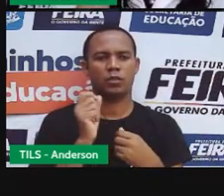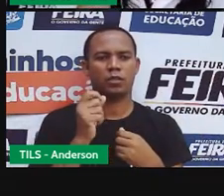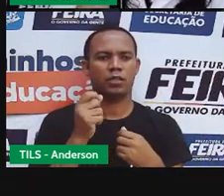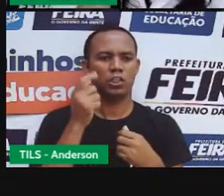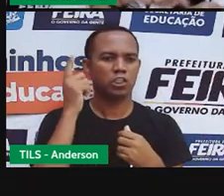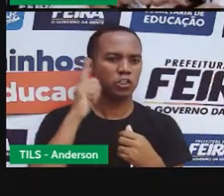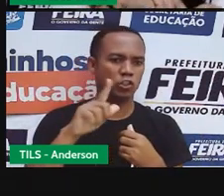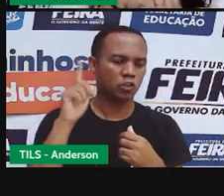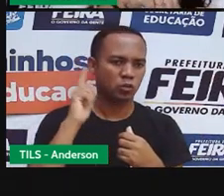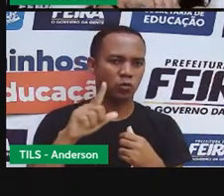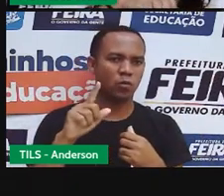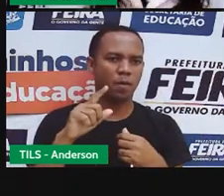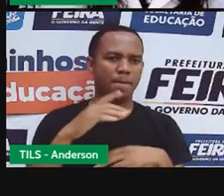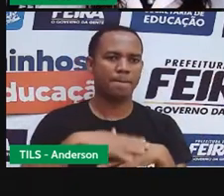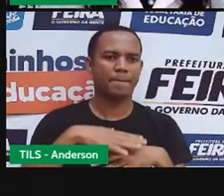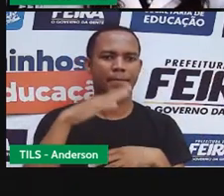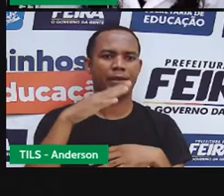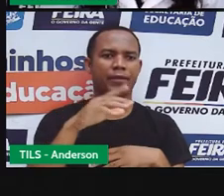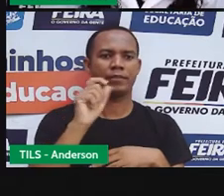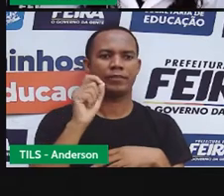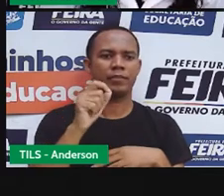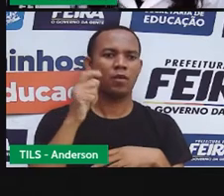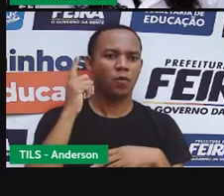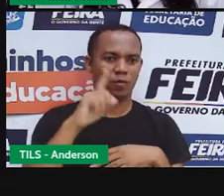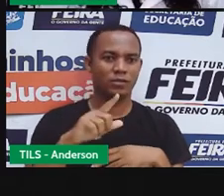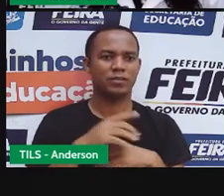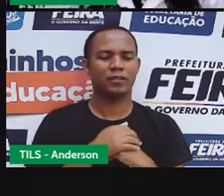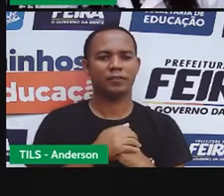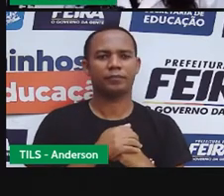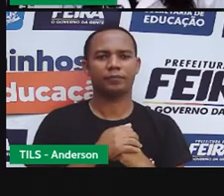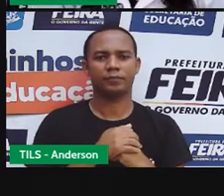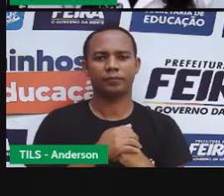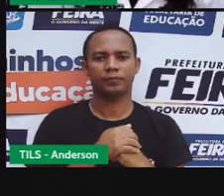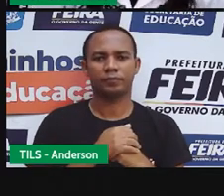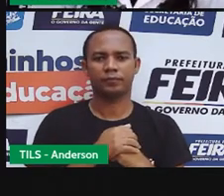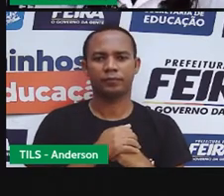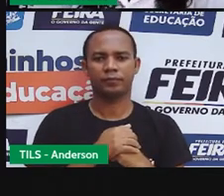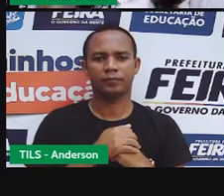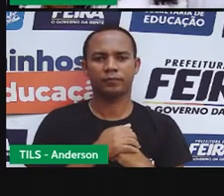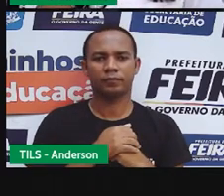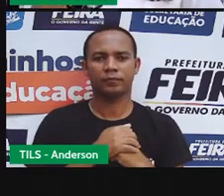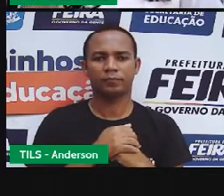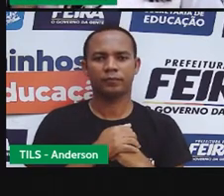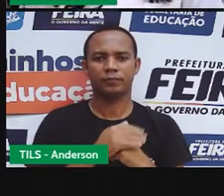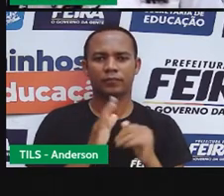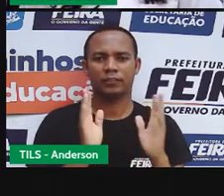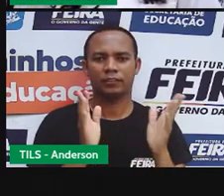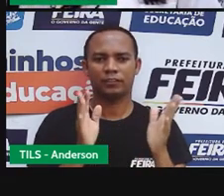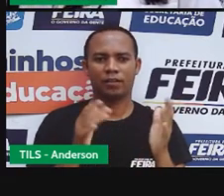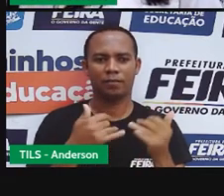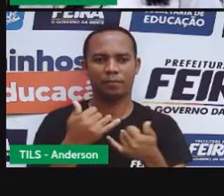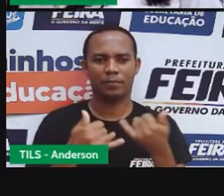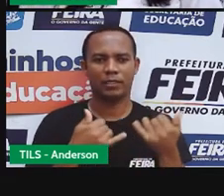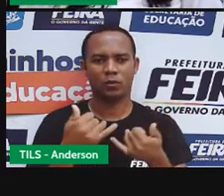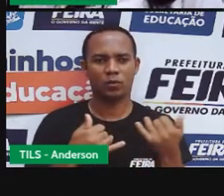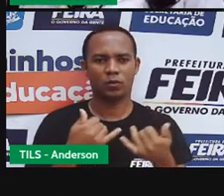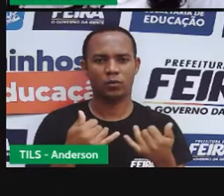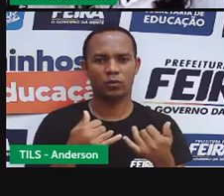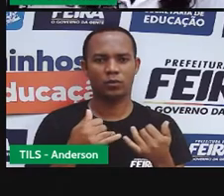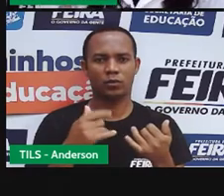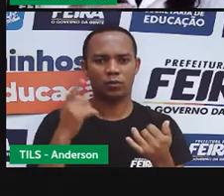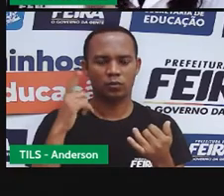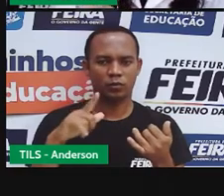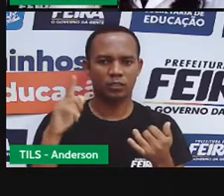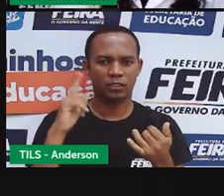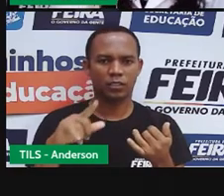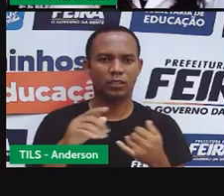chegou mais perto do centro é que é o vencedor. Quem nunca brincou disso aqui, gente?